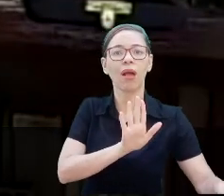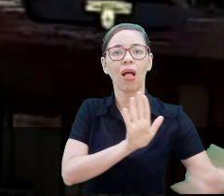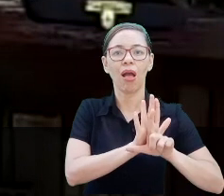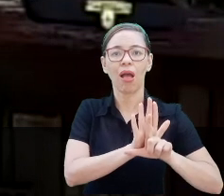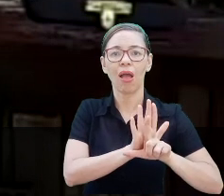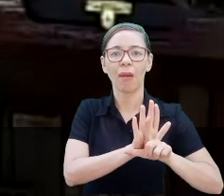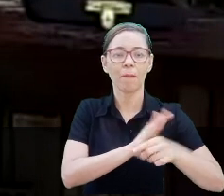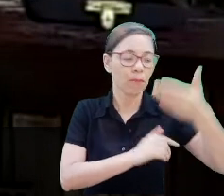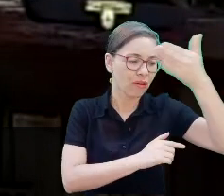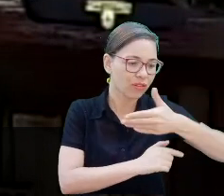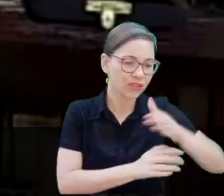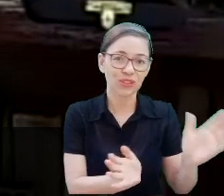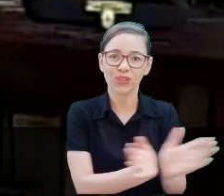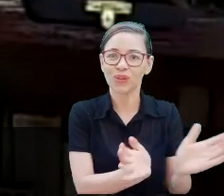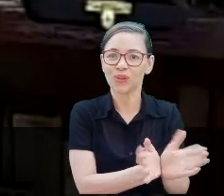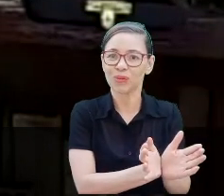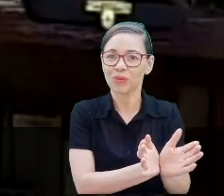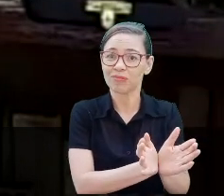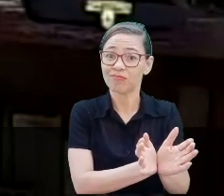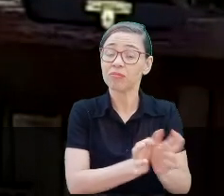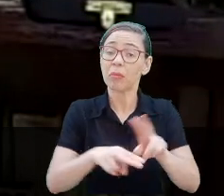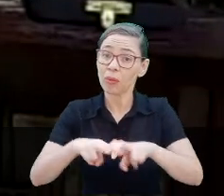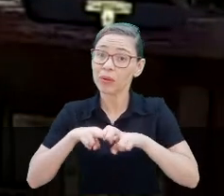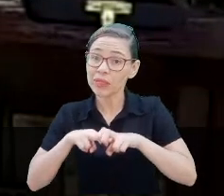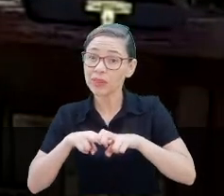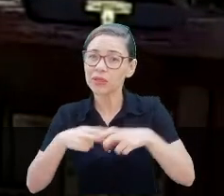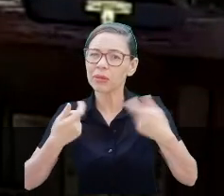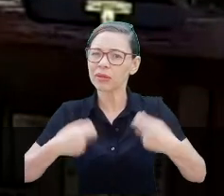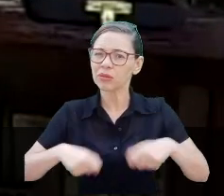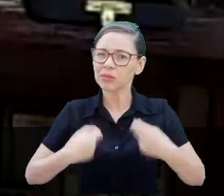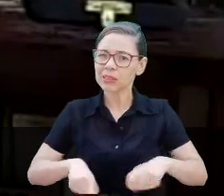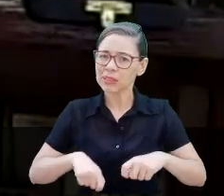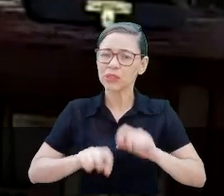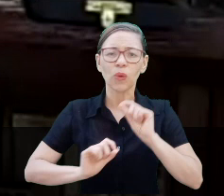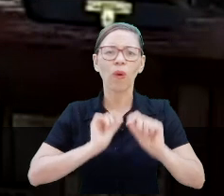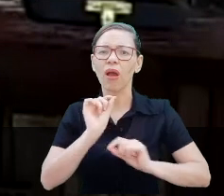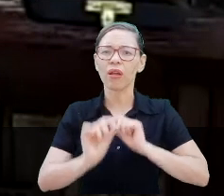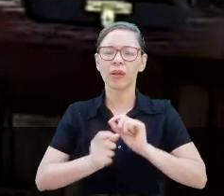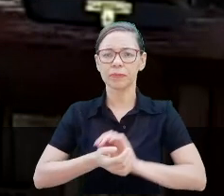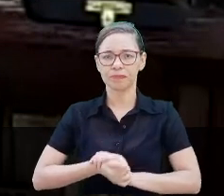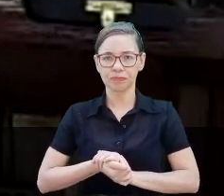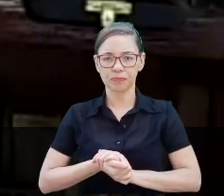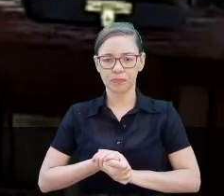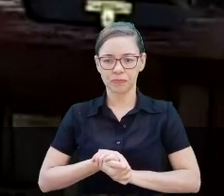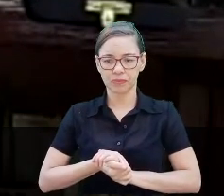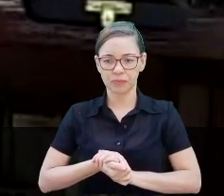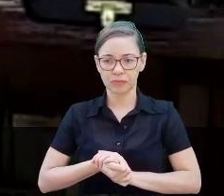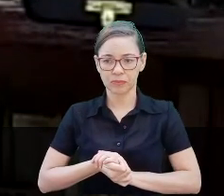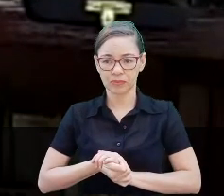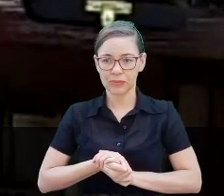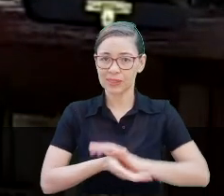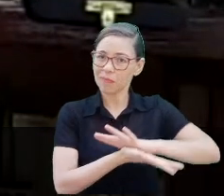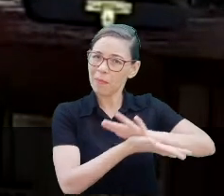questões. Então, essa soma de fatores de exclusão, essa intersecção entre